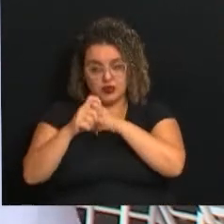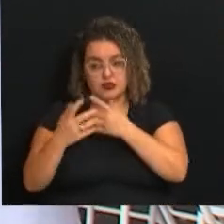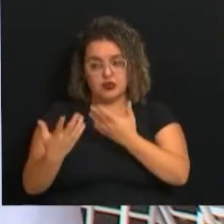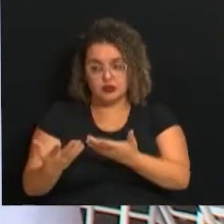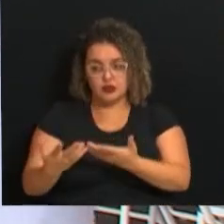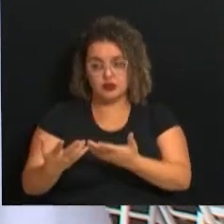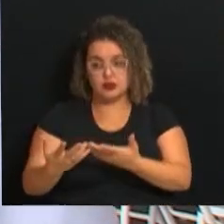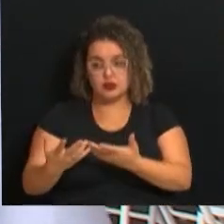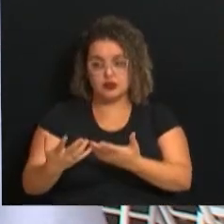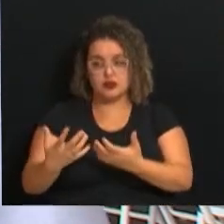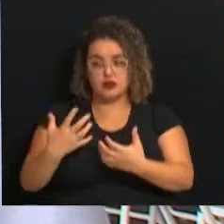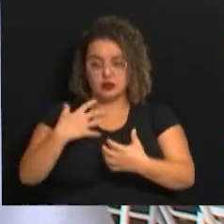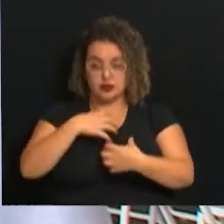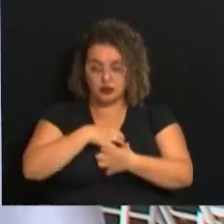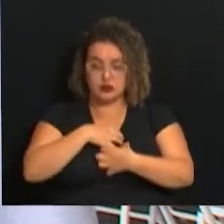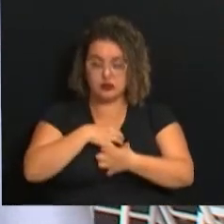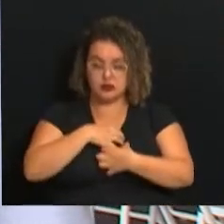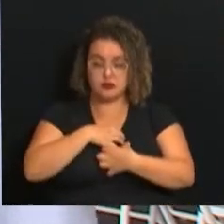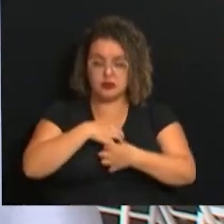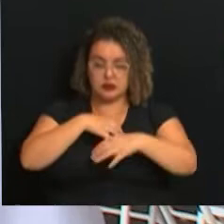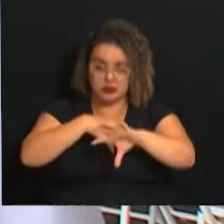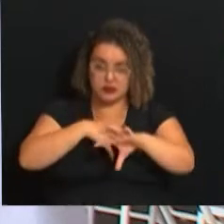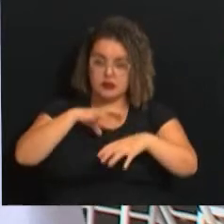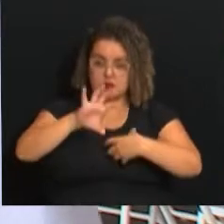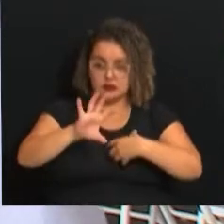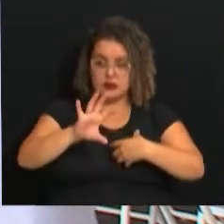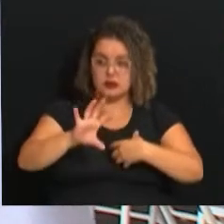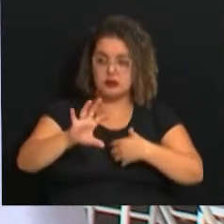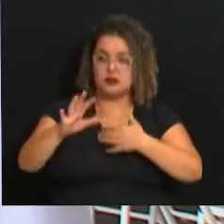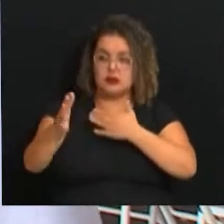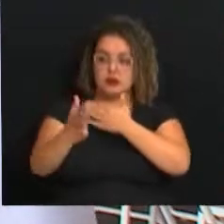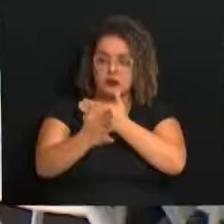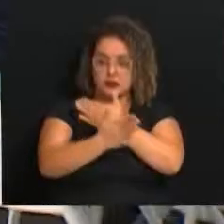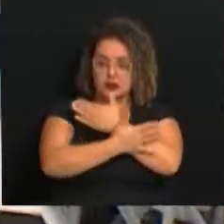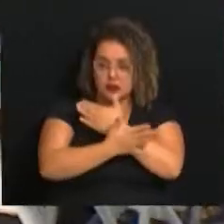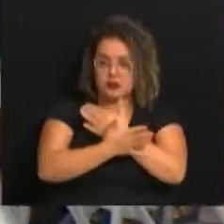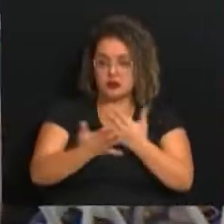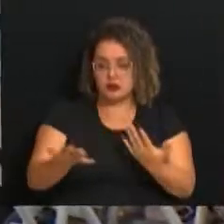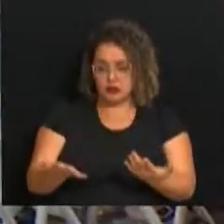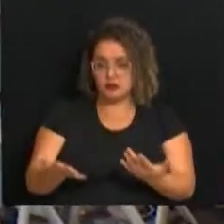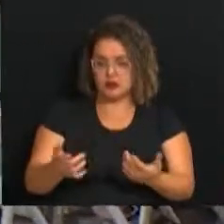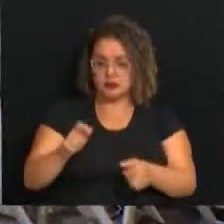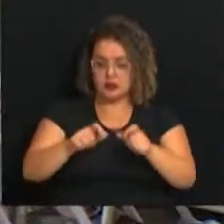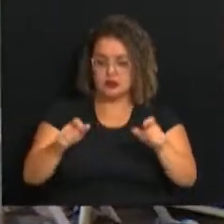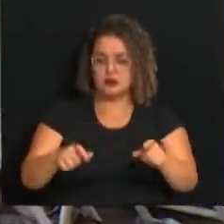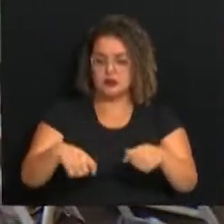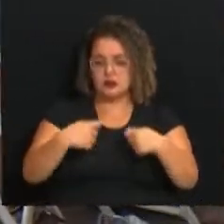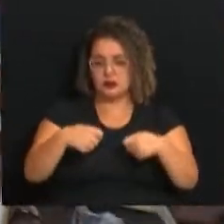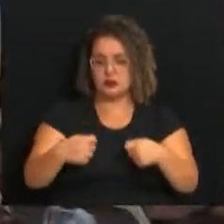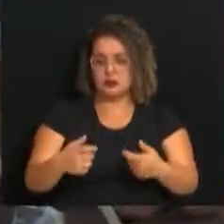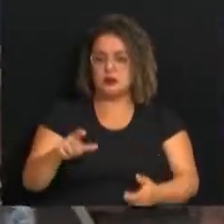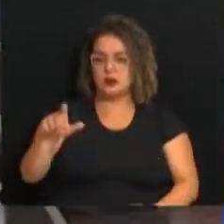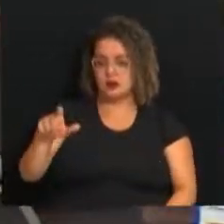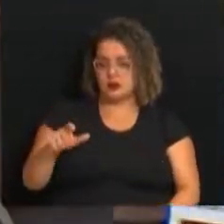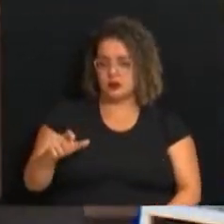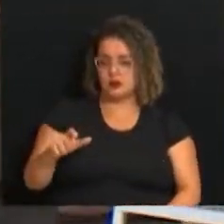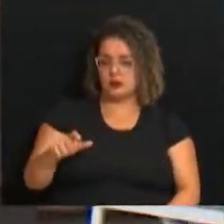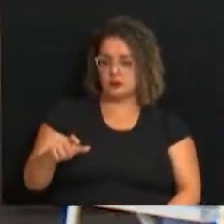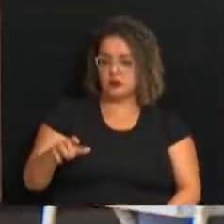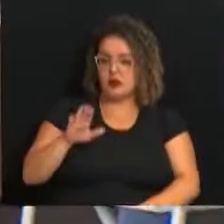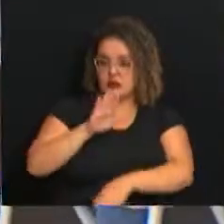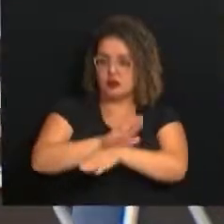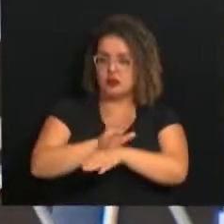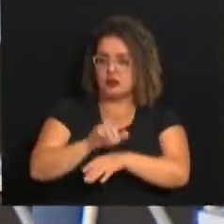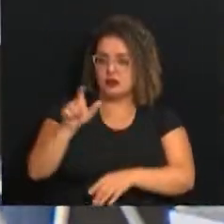até eles essas dificuldades e ele se sensibilizaram para ajudar Esses pessoal aí que mais precisa esse